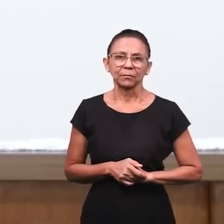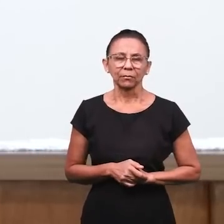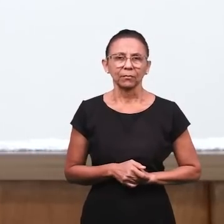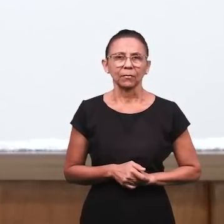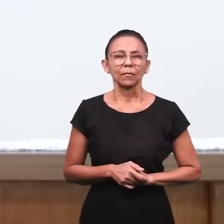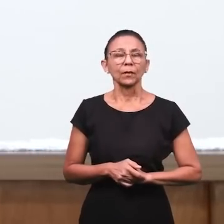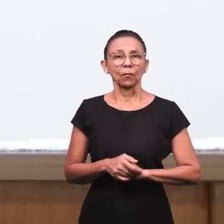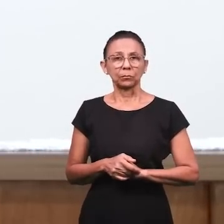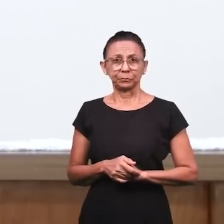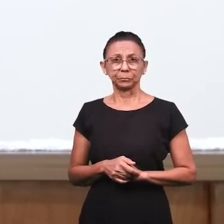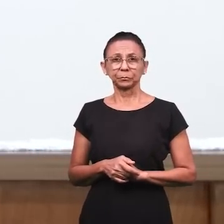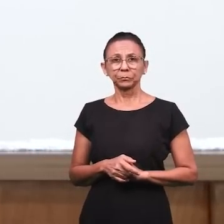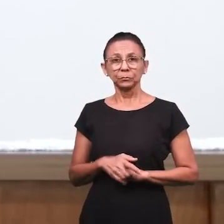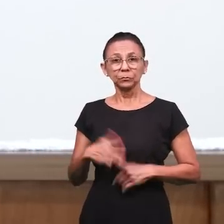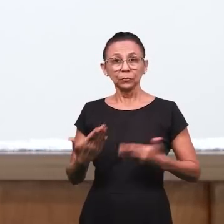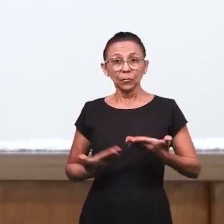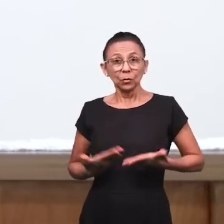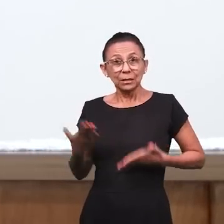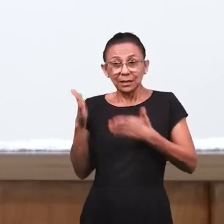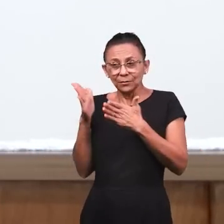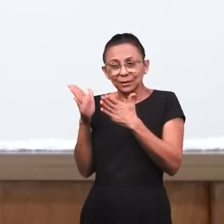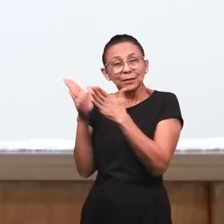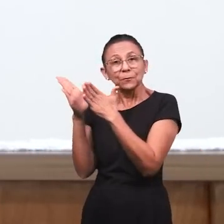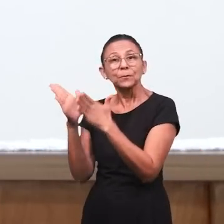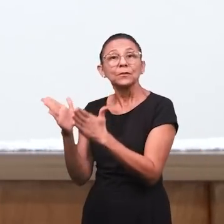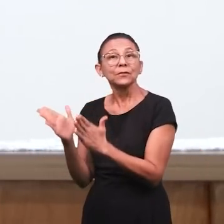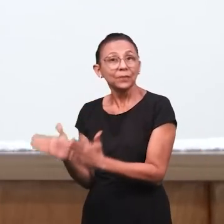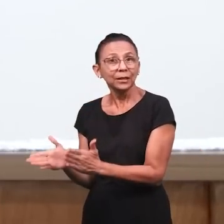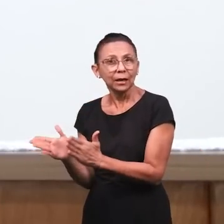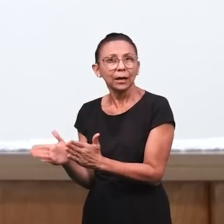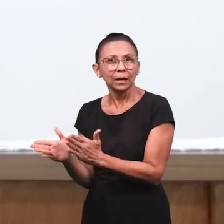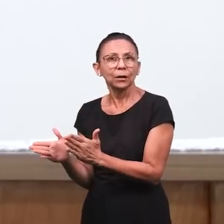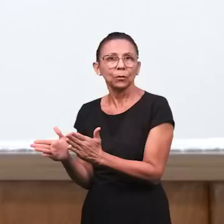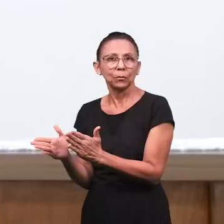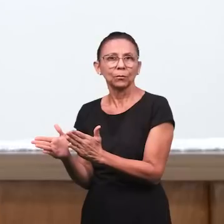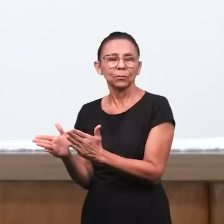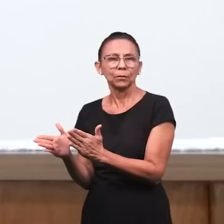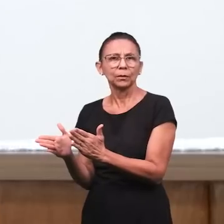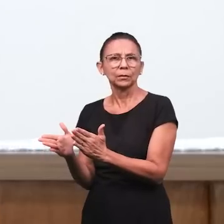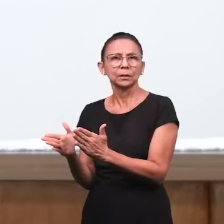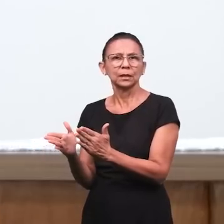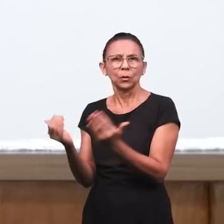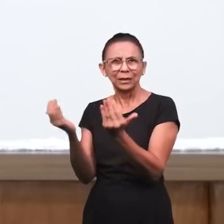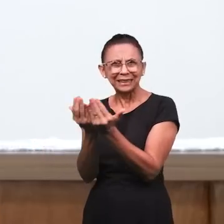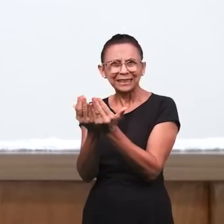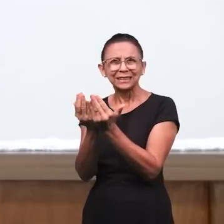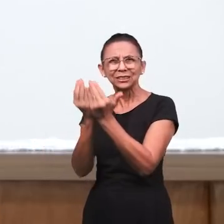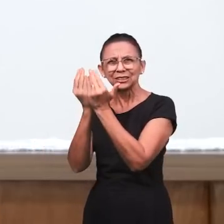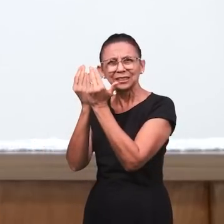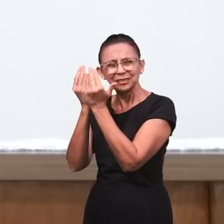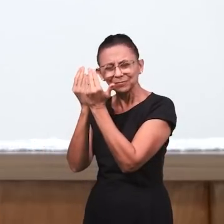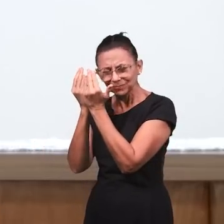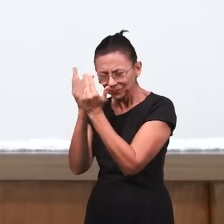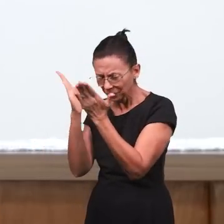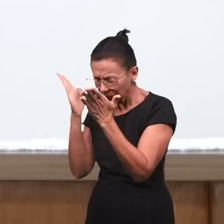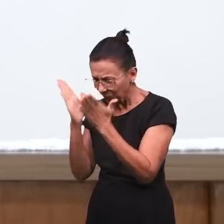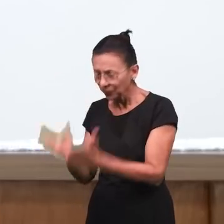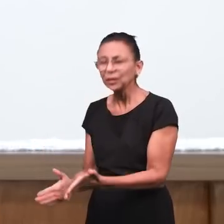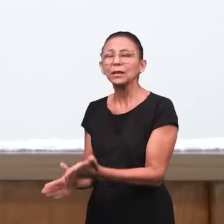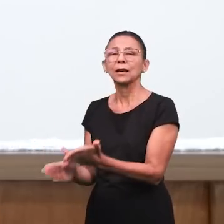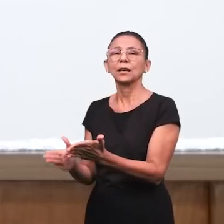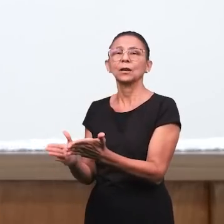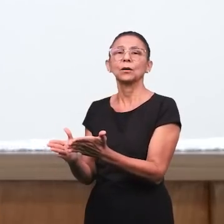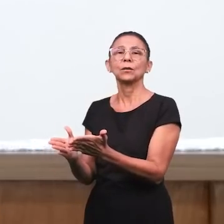a fidelidade ao Senhor, ela gera. Então quando o crente, é fiel ao Senhor,